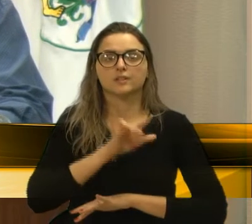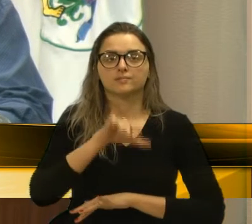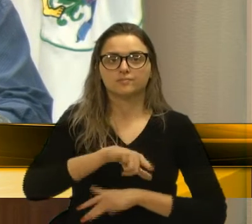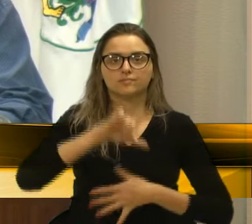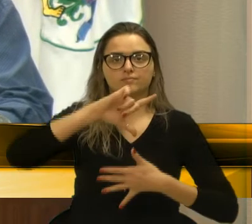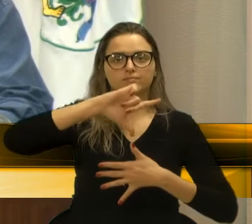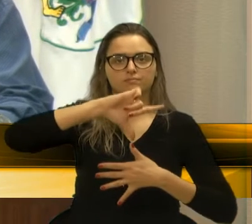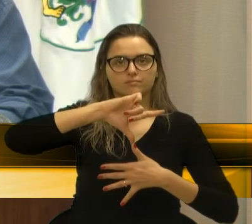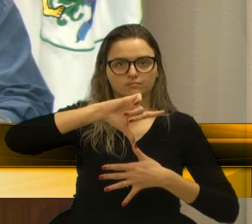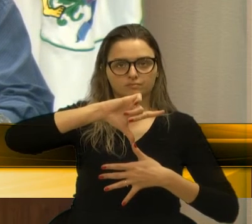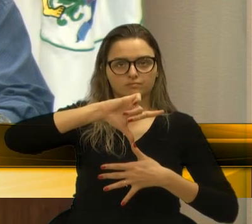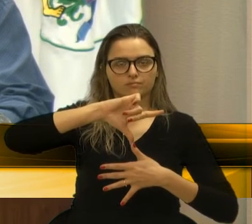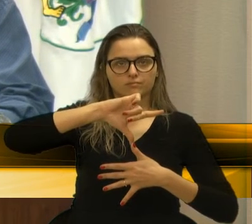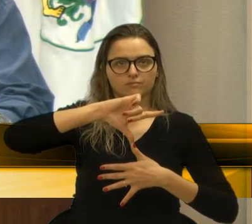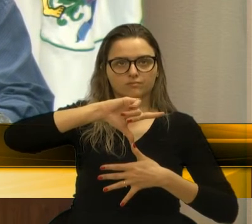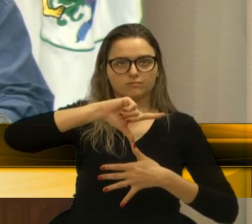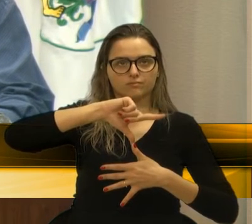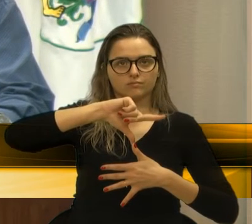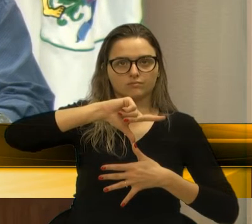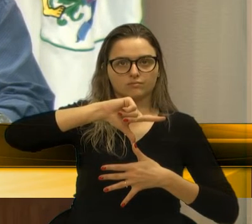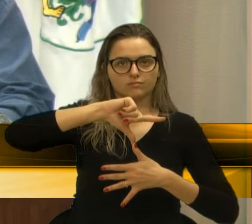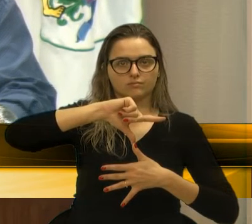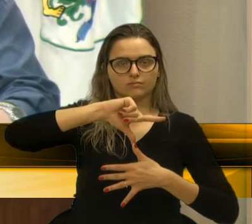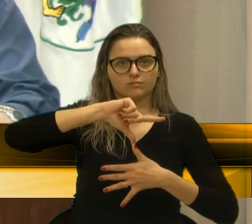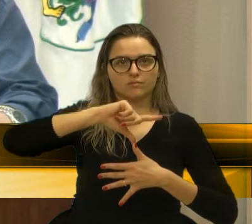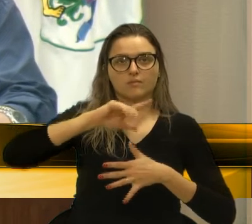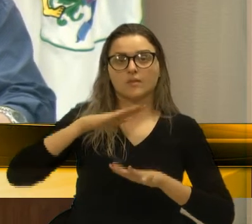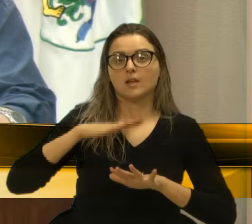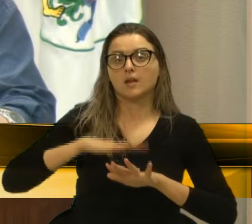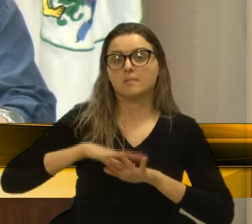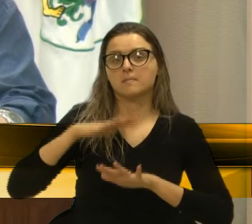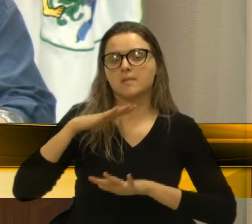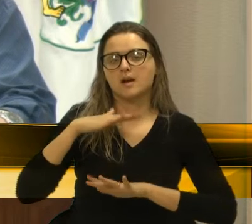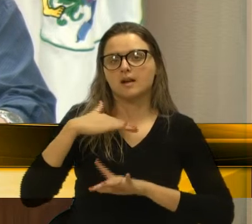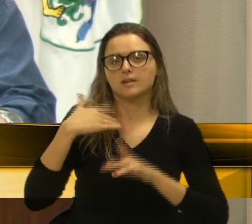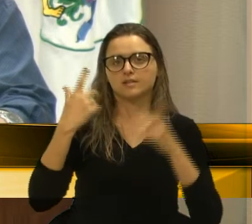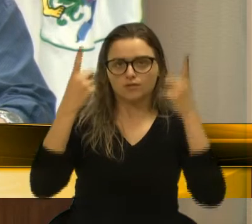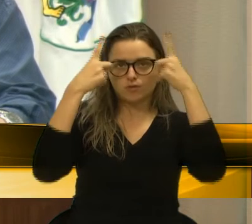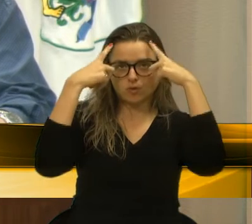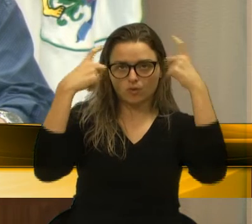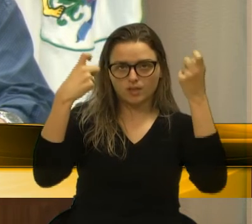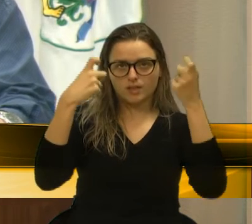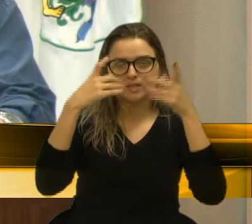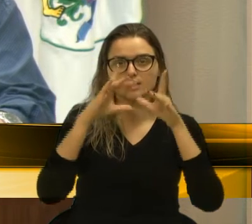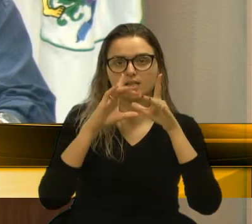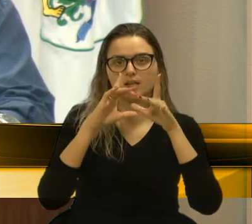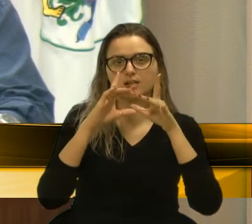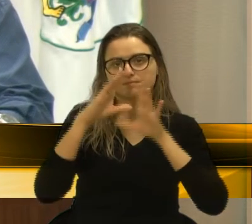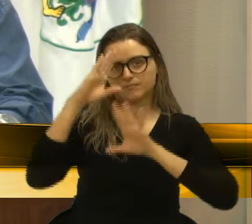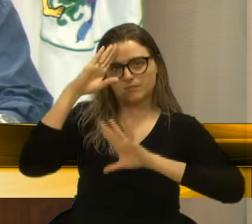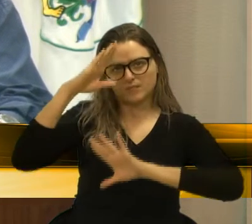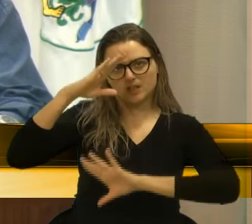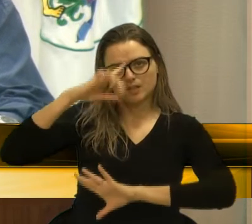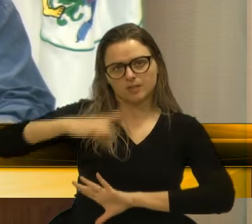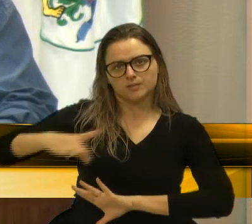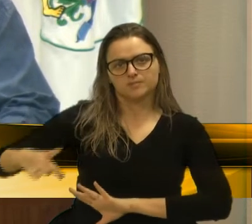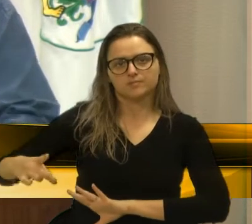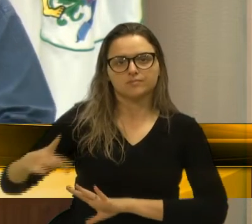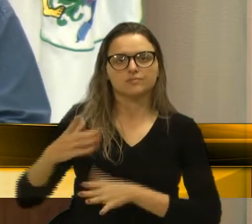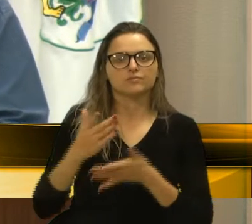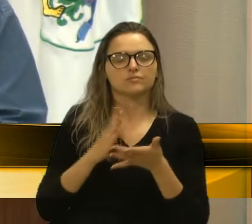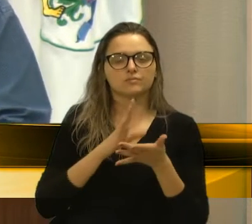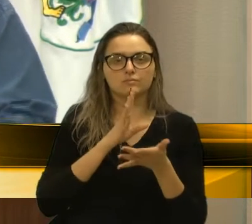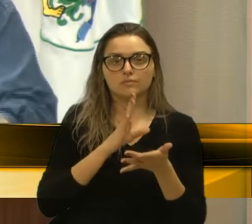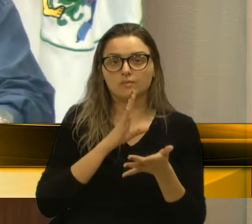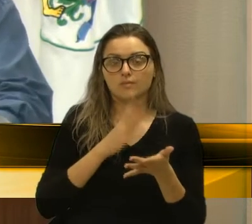Latina a mais sanguinária ditadura conhecida na sua história.